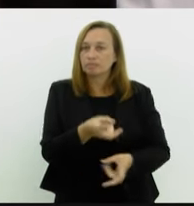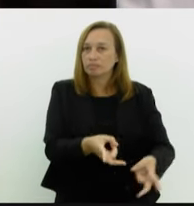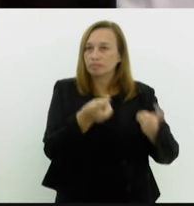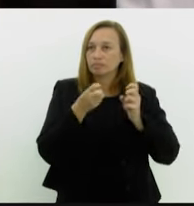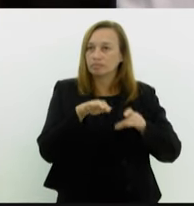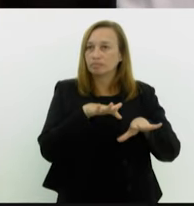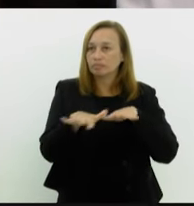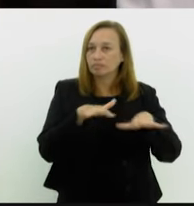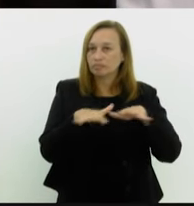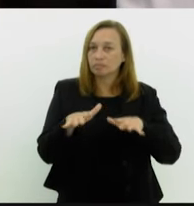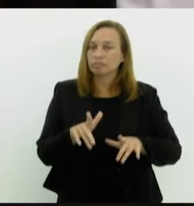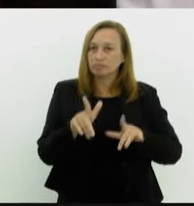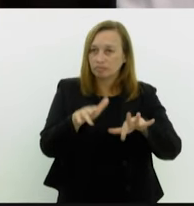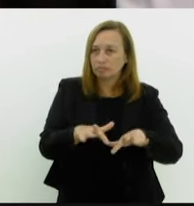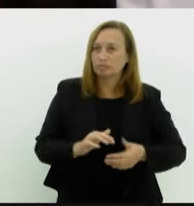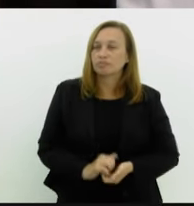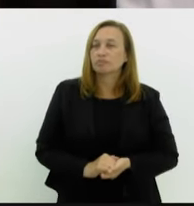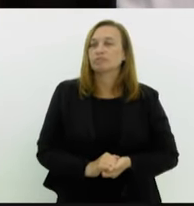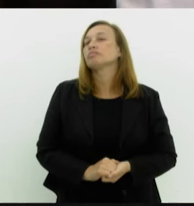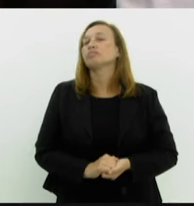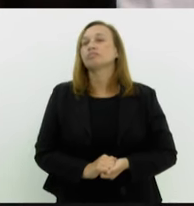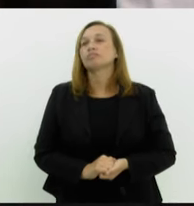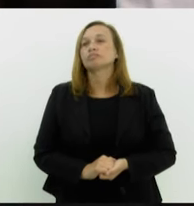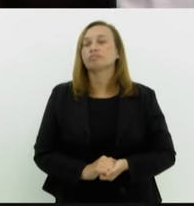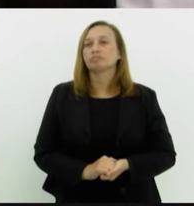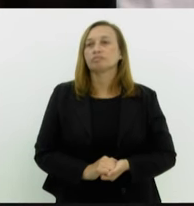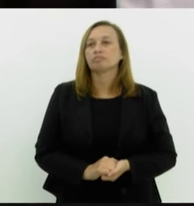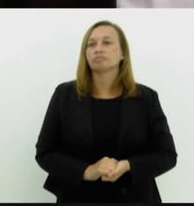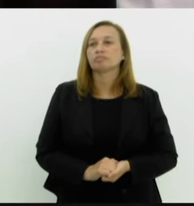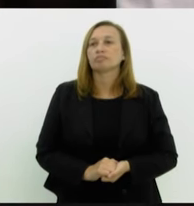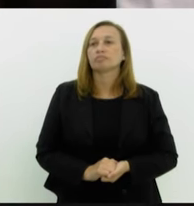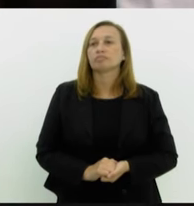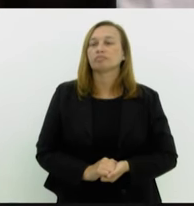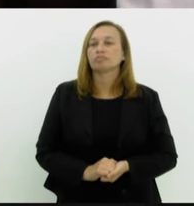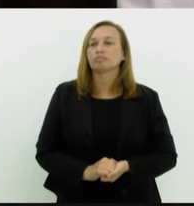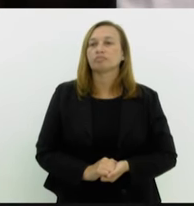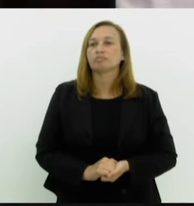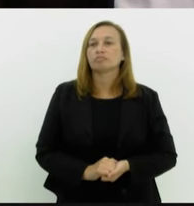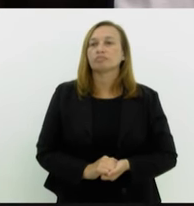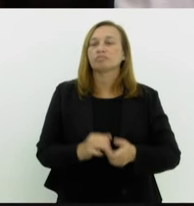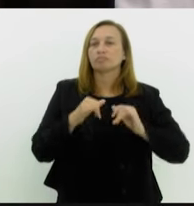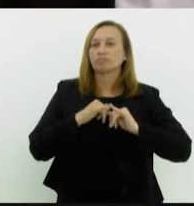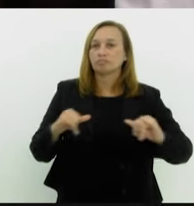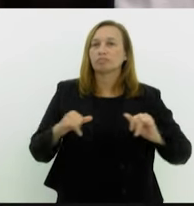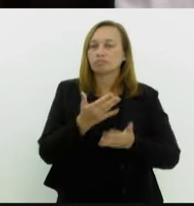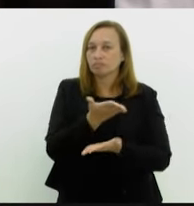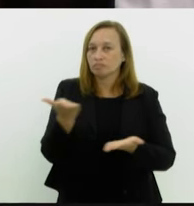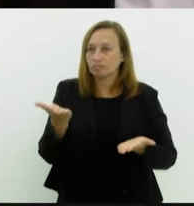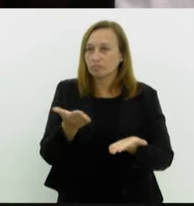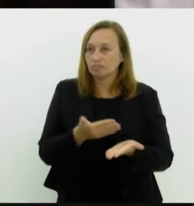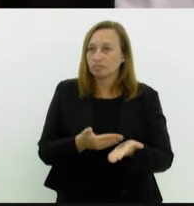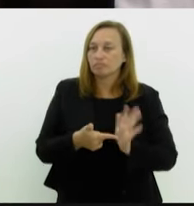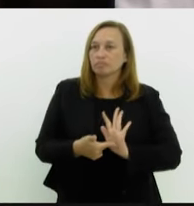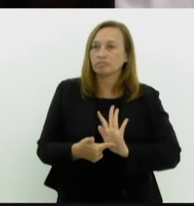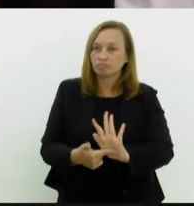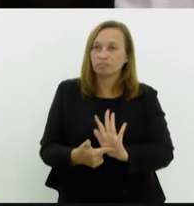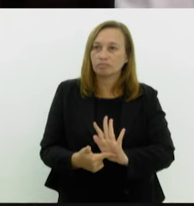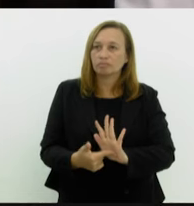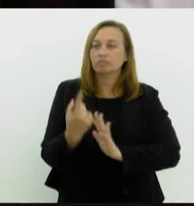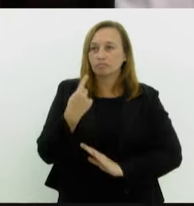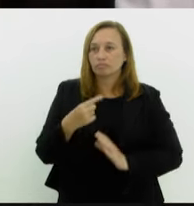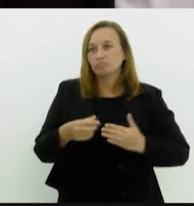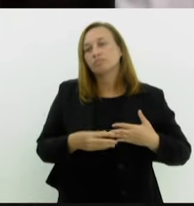movimento muito diferente a gente tá Ávida por esse lançamento essa estatística que você fez que é Pioneira e que a gente vai levar paraa